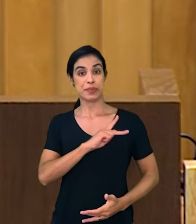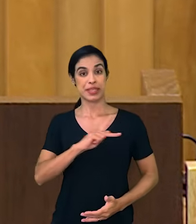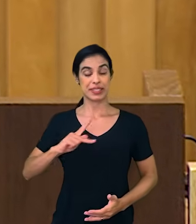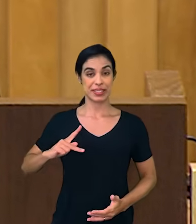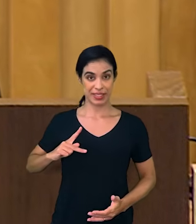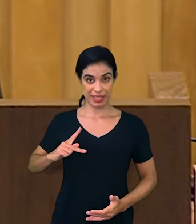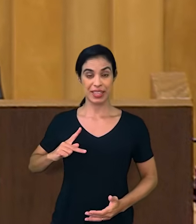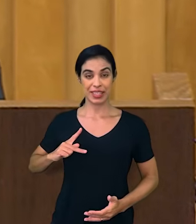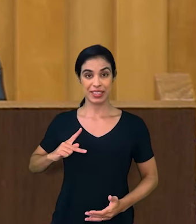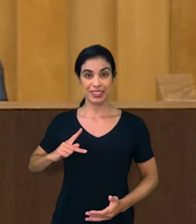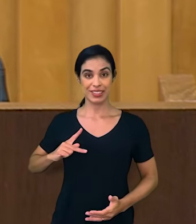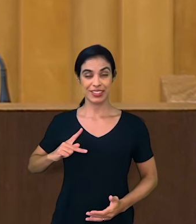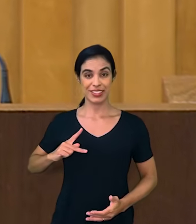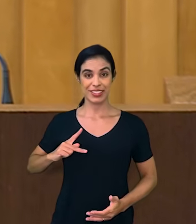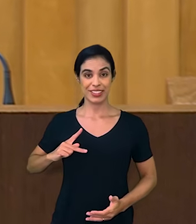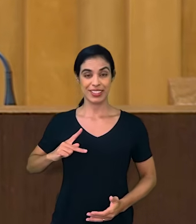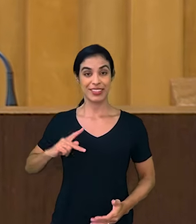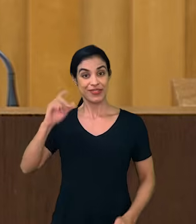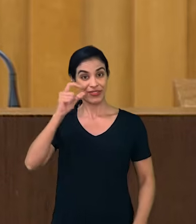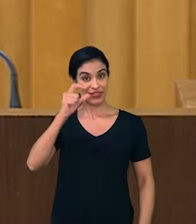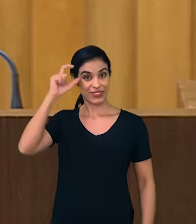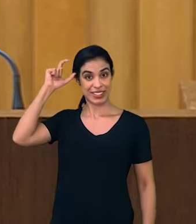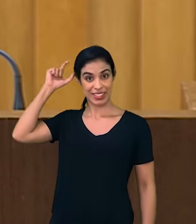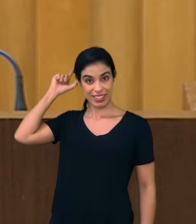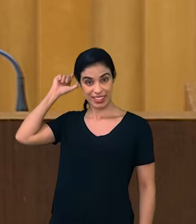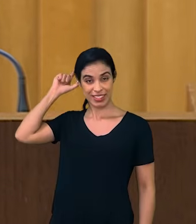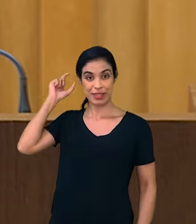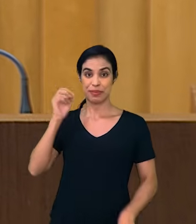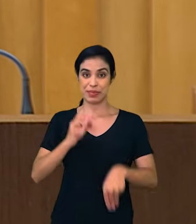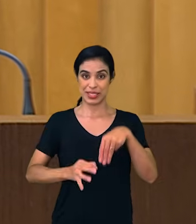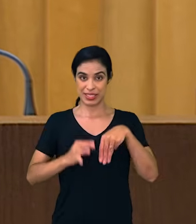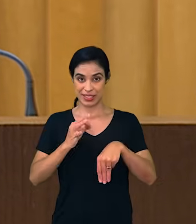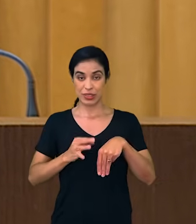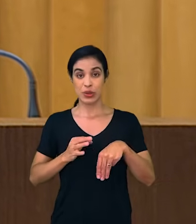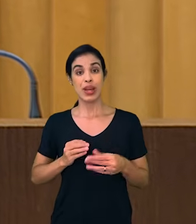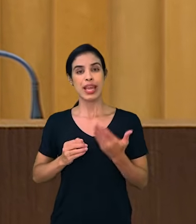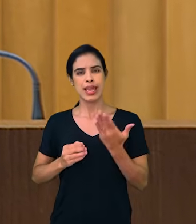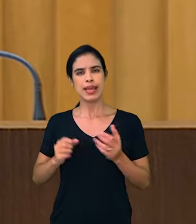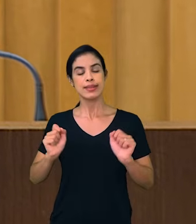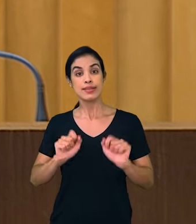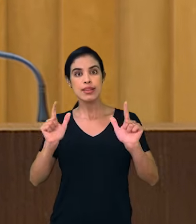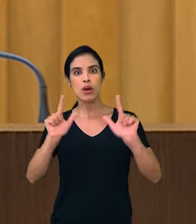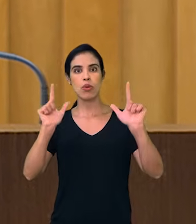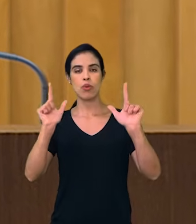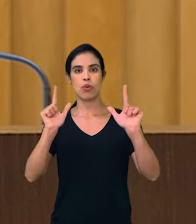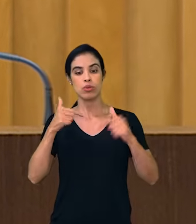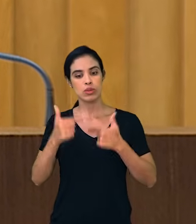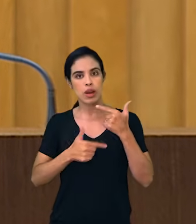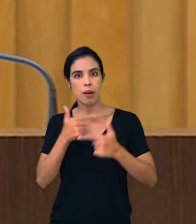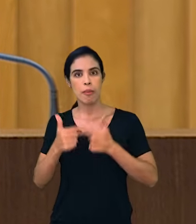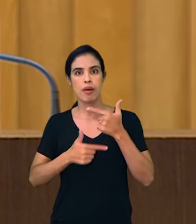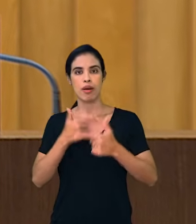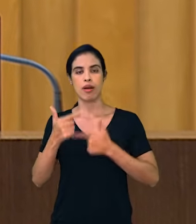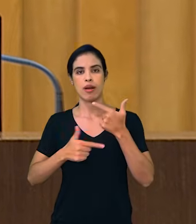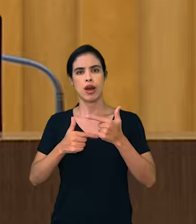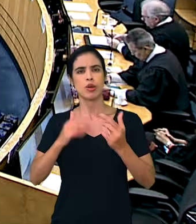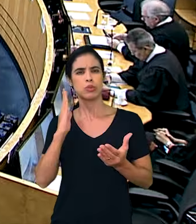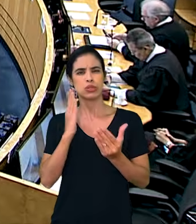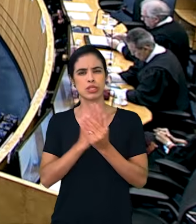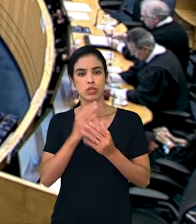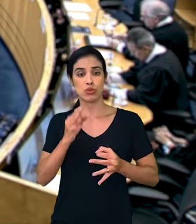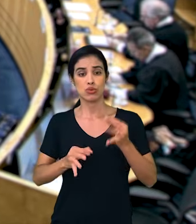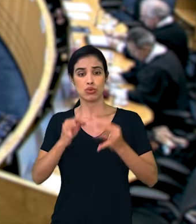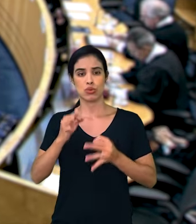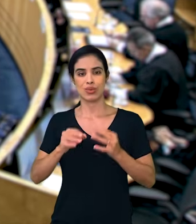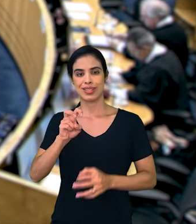presidente do TST e do CSJT, ministro Vieira de Mello Filho, destacou a produtividade do tribunal no ano passado.